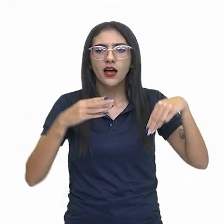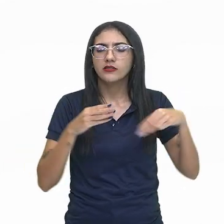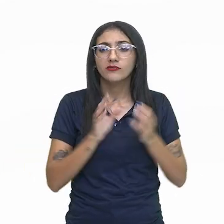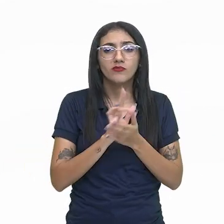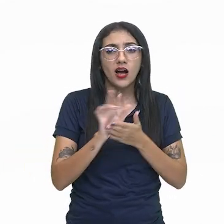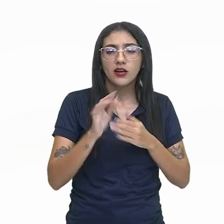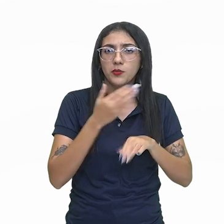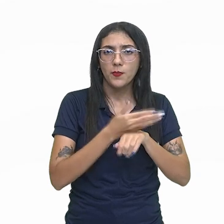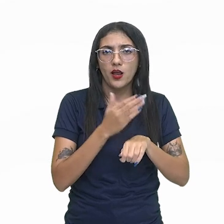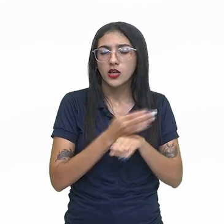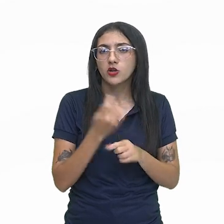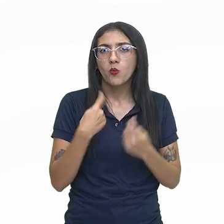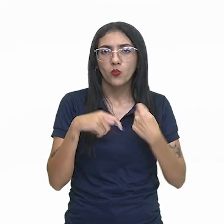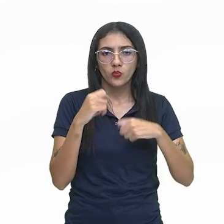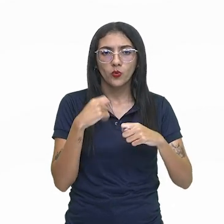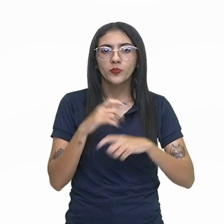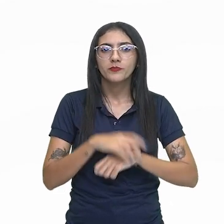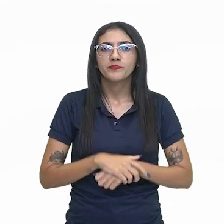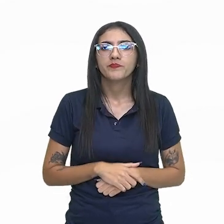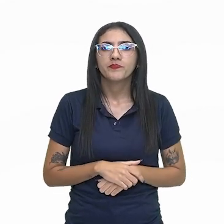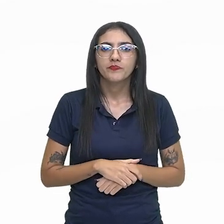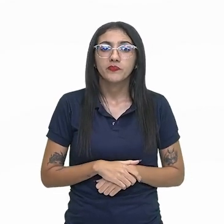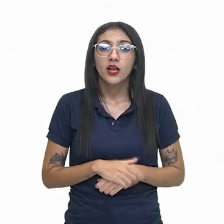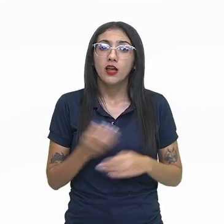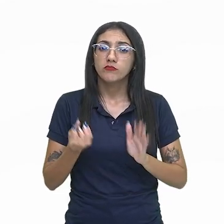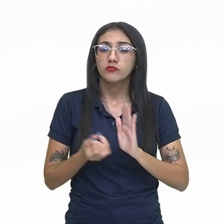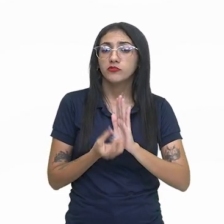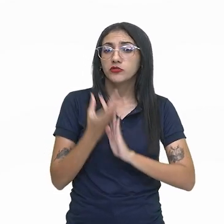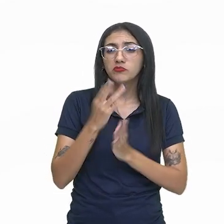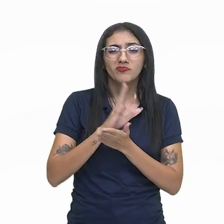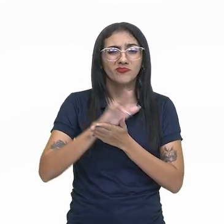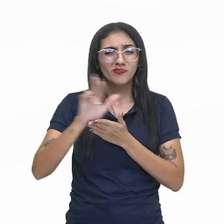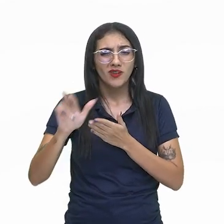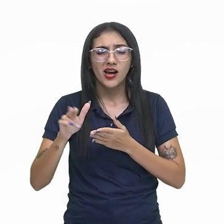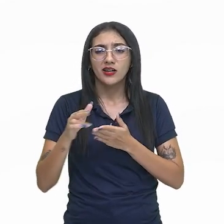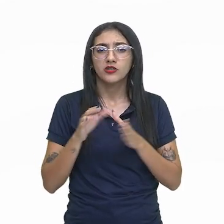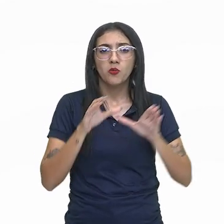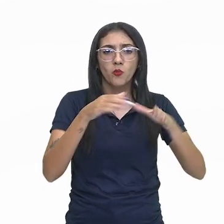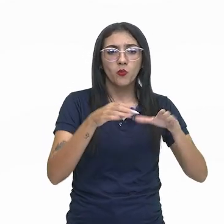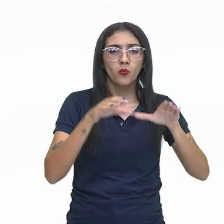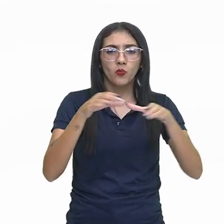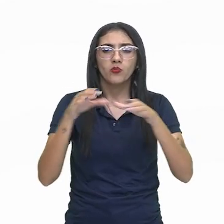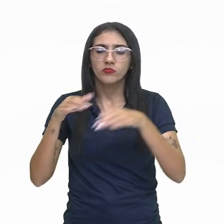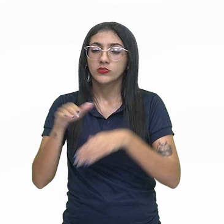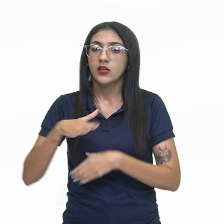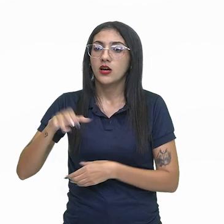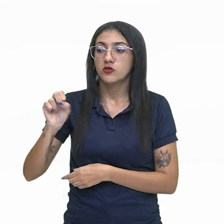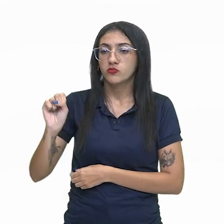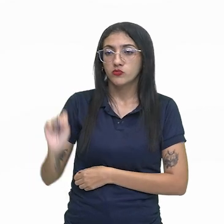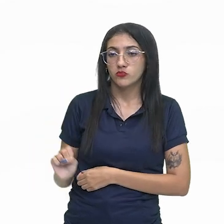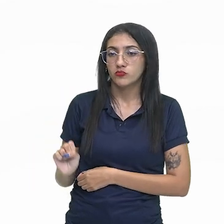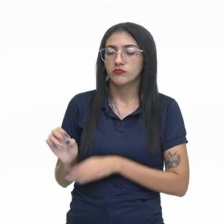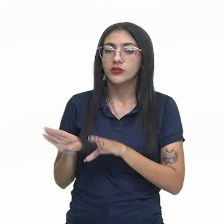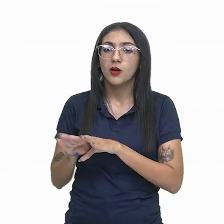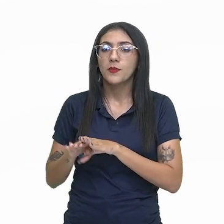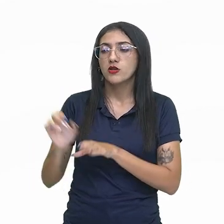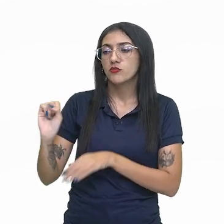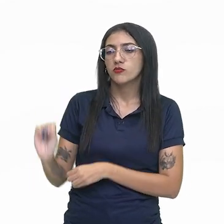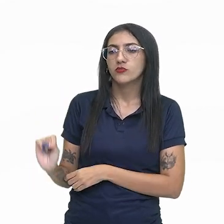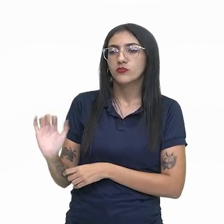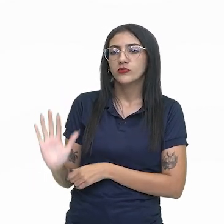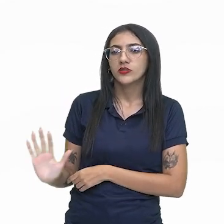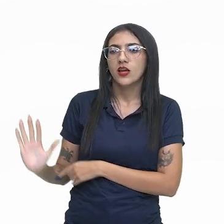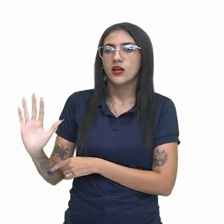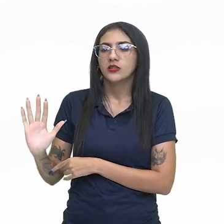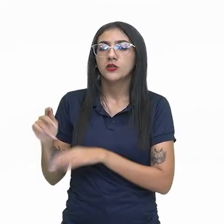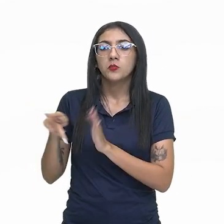atividades econômicas. E aí nós temos a formação de diversas comunidades, né, no sul e sudeste do Brasil por conta